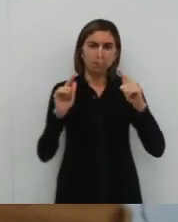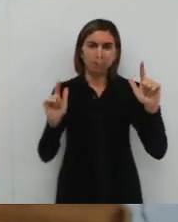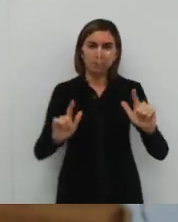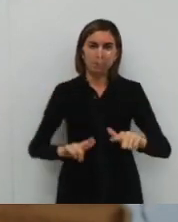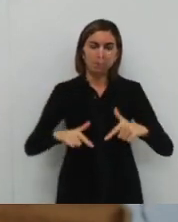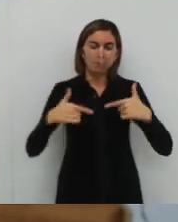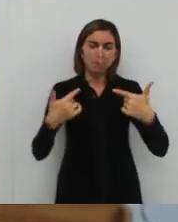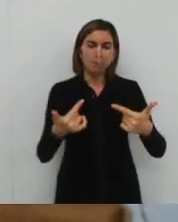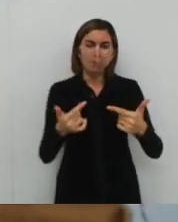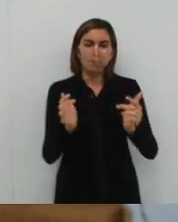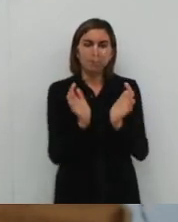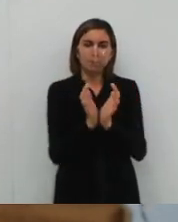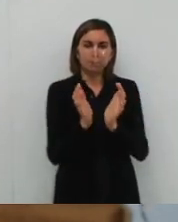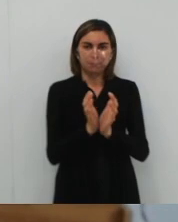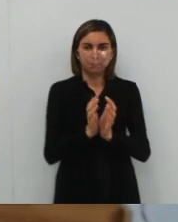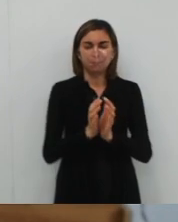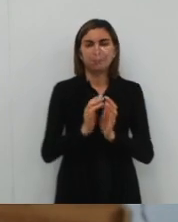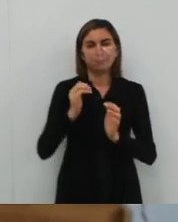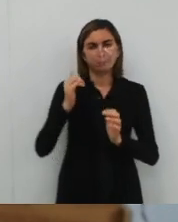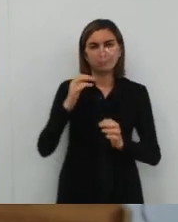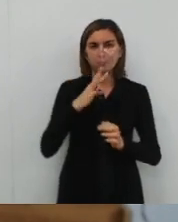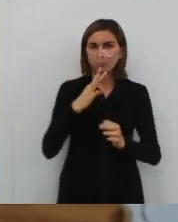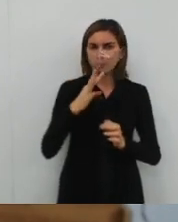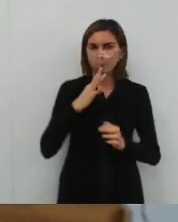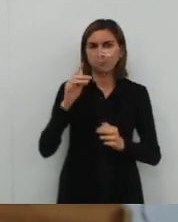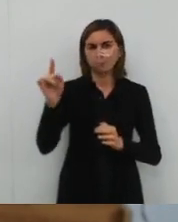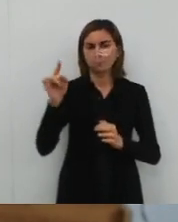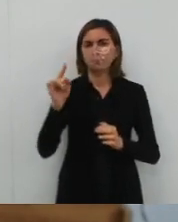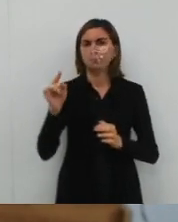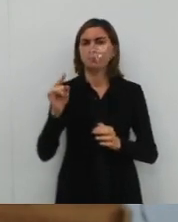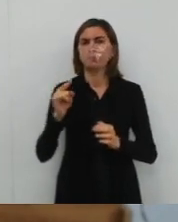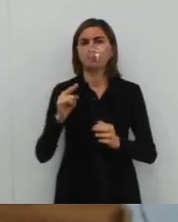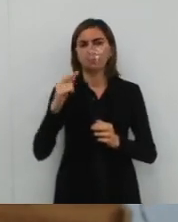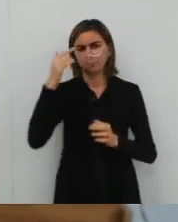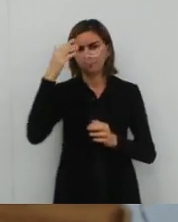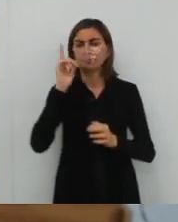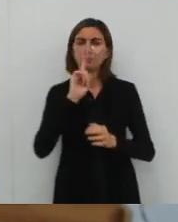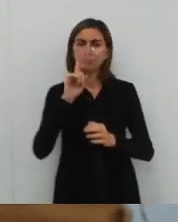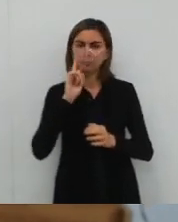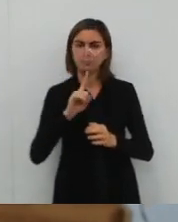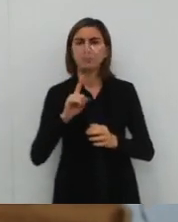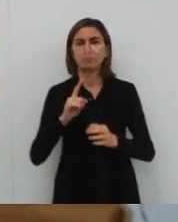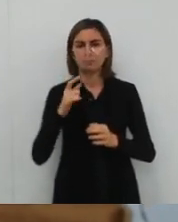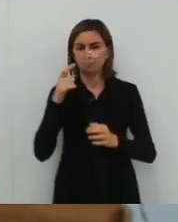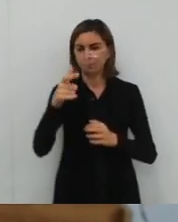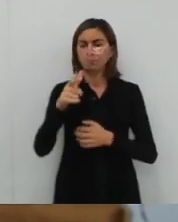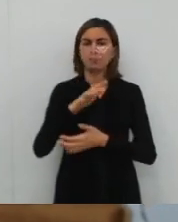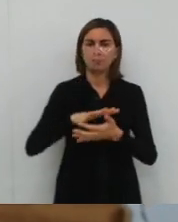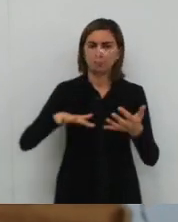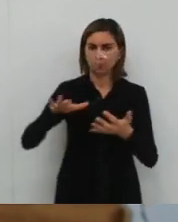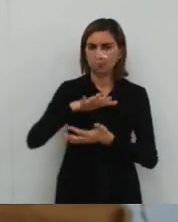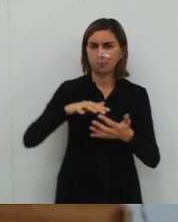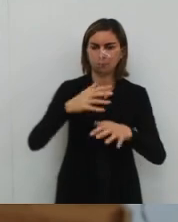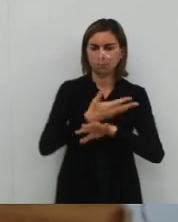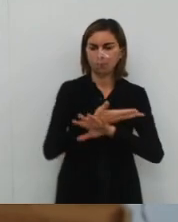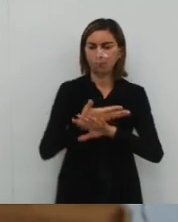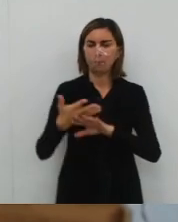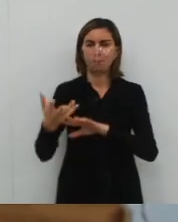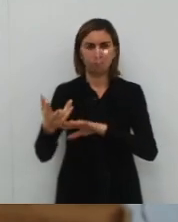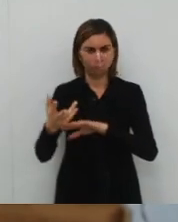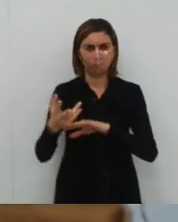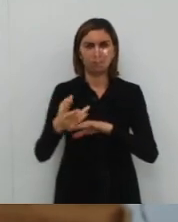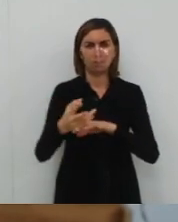grupo Rockefeller, muito poderoso nos Estados Unidos, se atrelou a essa questão da Revolução Verde, tá, como uma